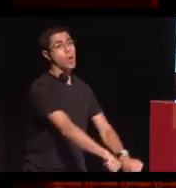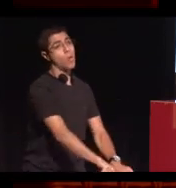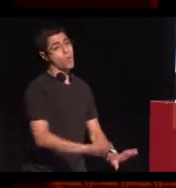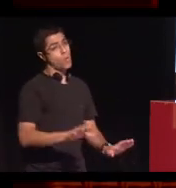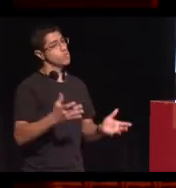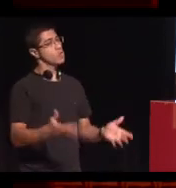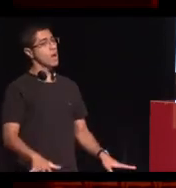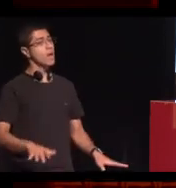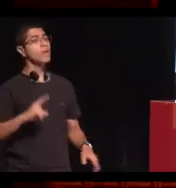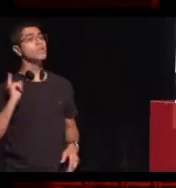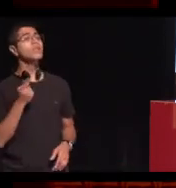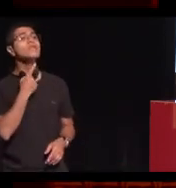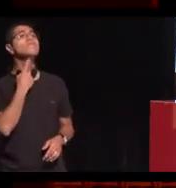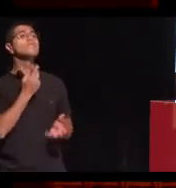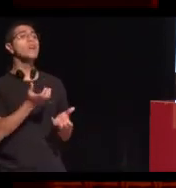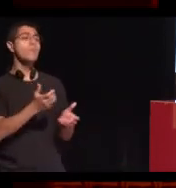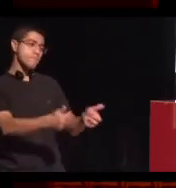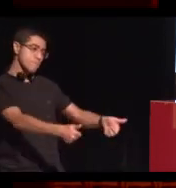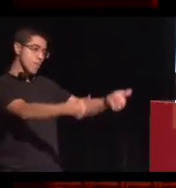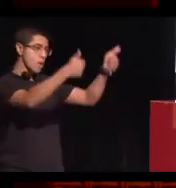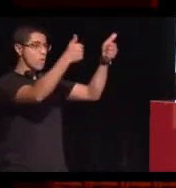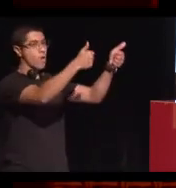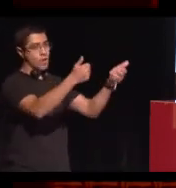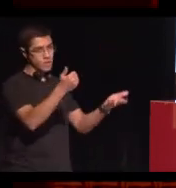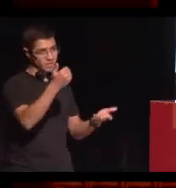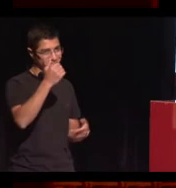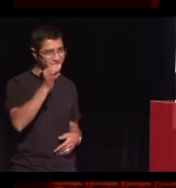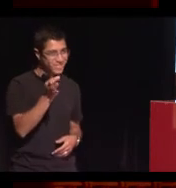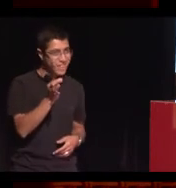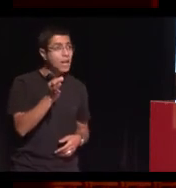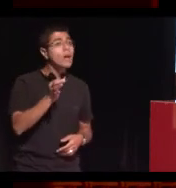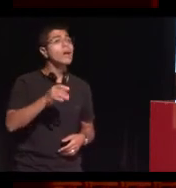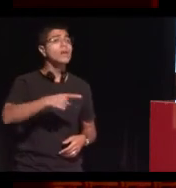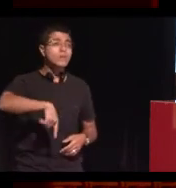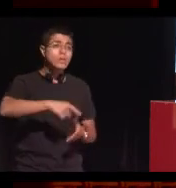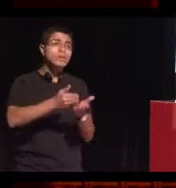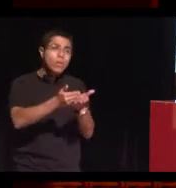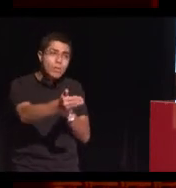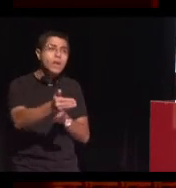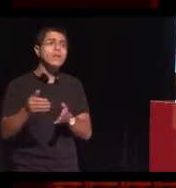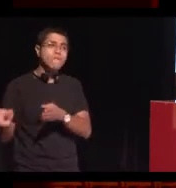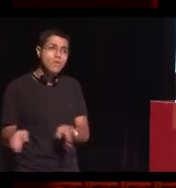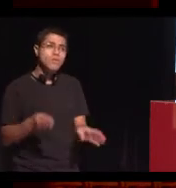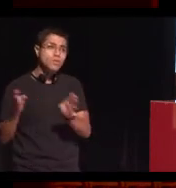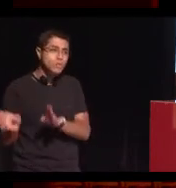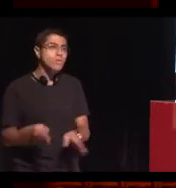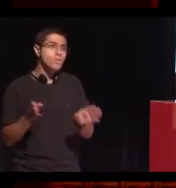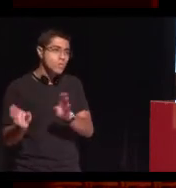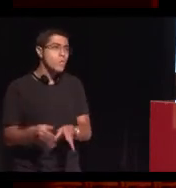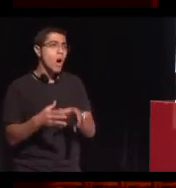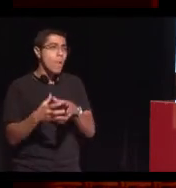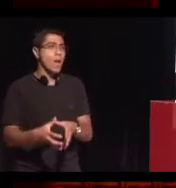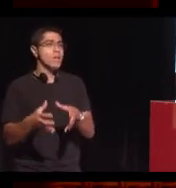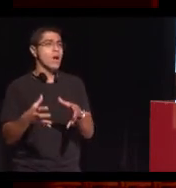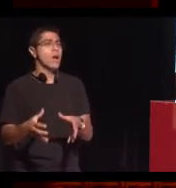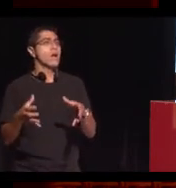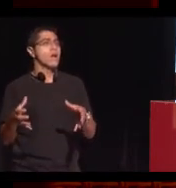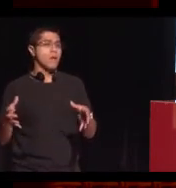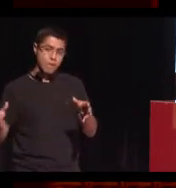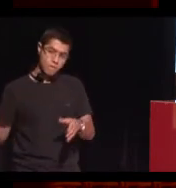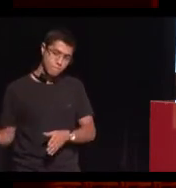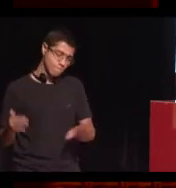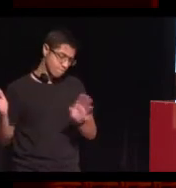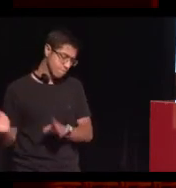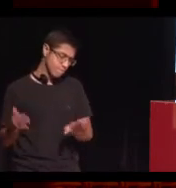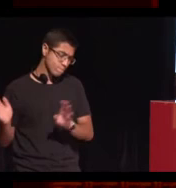né? A gente começa a aumentar o fluxo dessa nova aplicação e diminuir o que bate